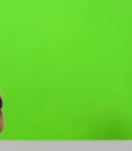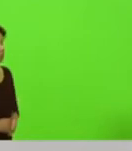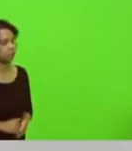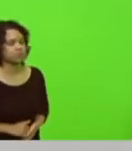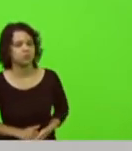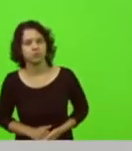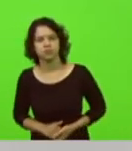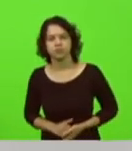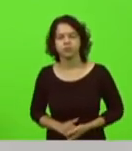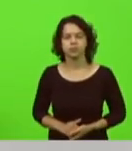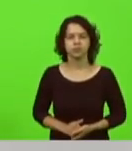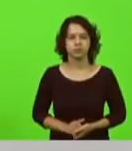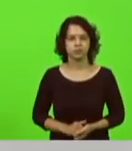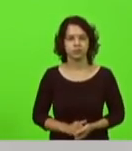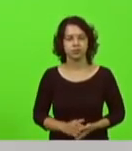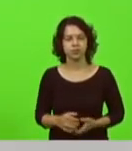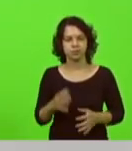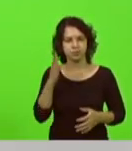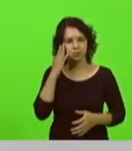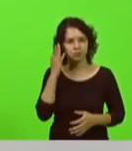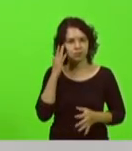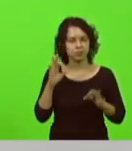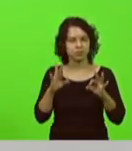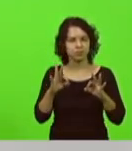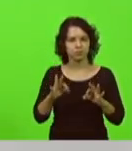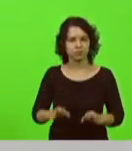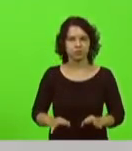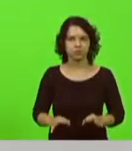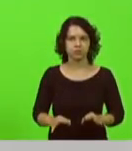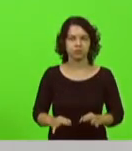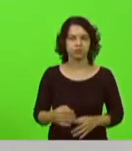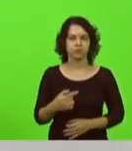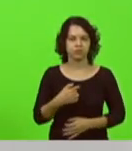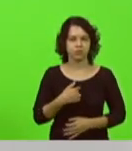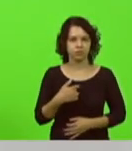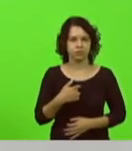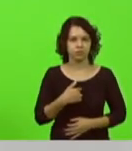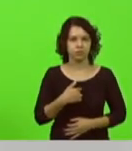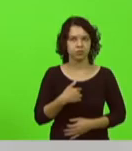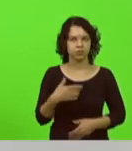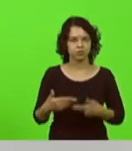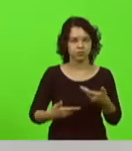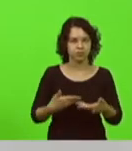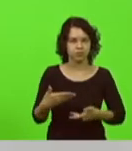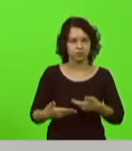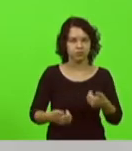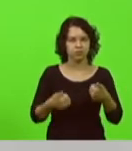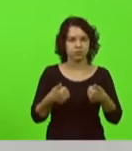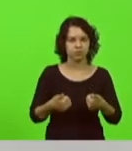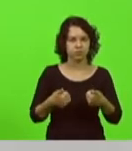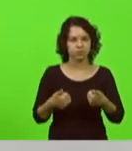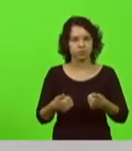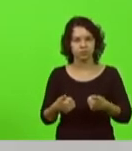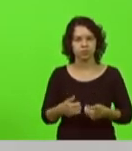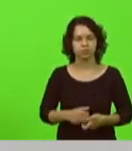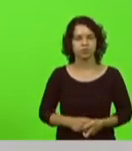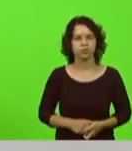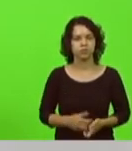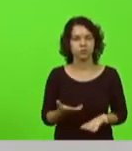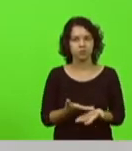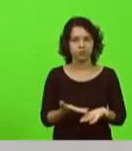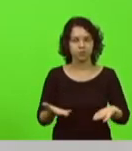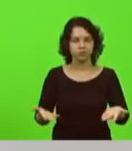e que eu tenho certeza que eu estou sendo bem tratado, agradeço o tratamento que eu estou sendo recebido pelos